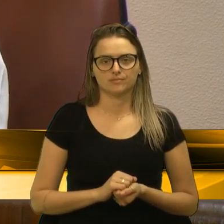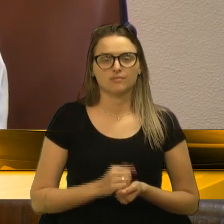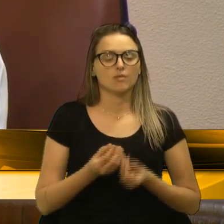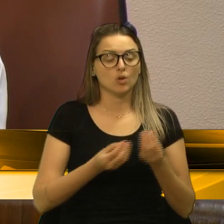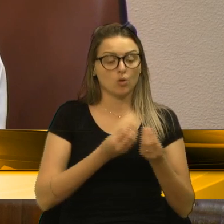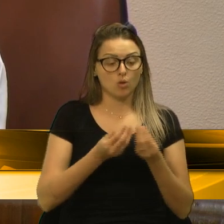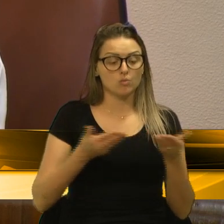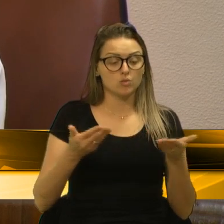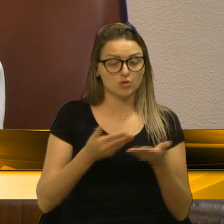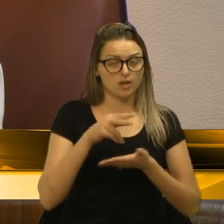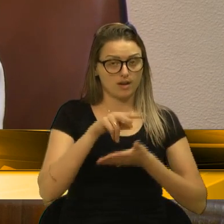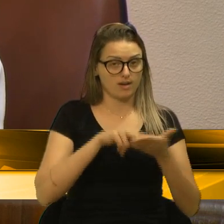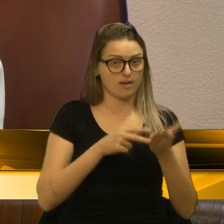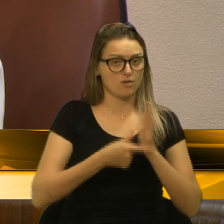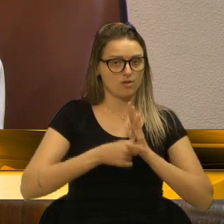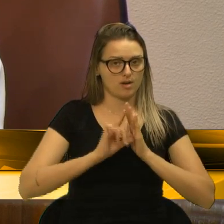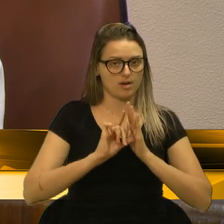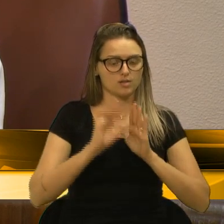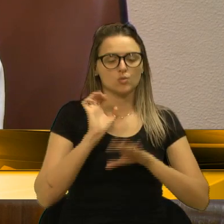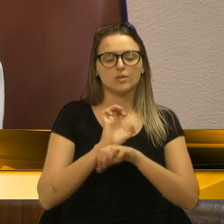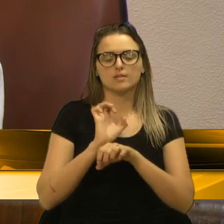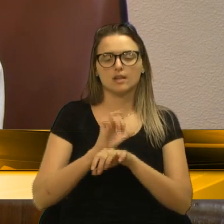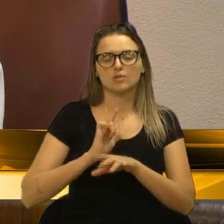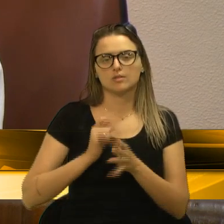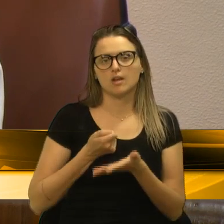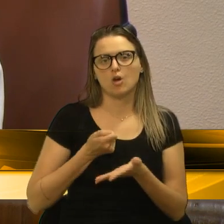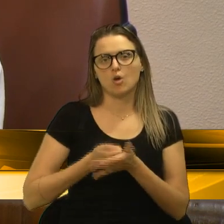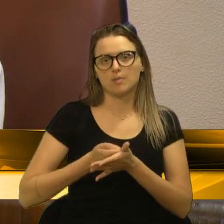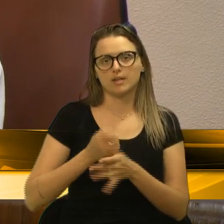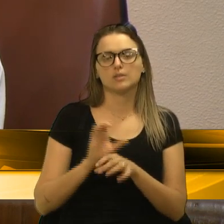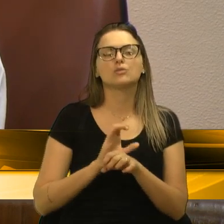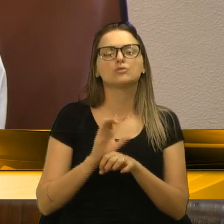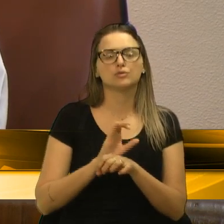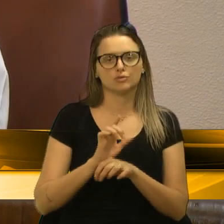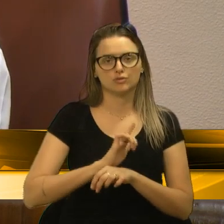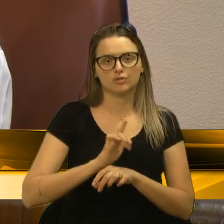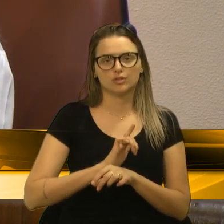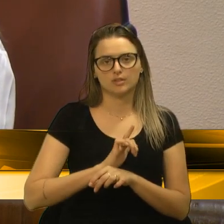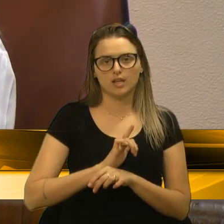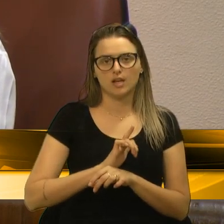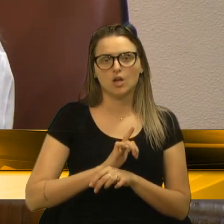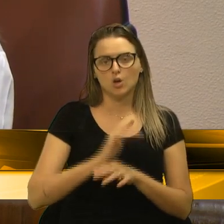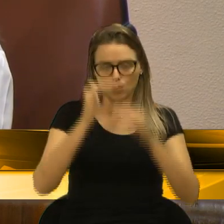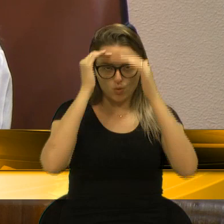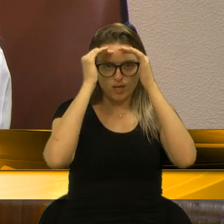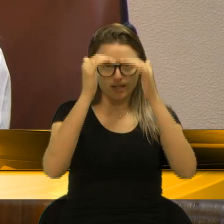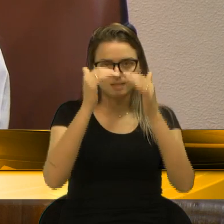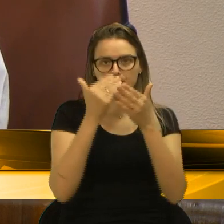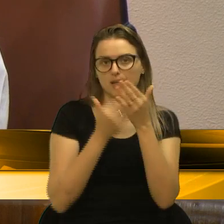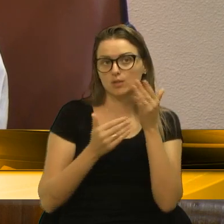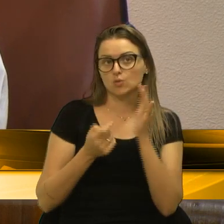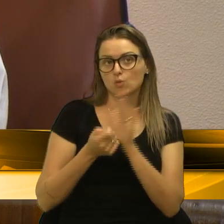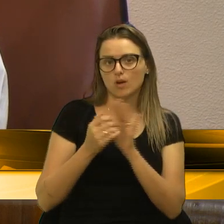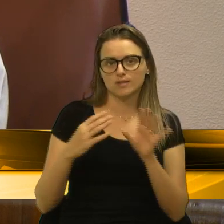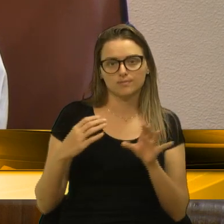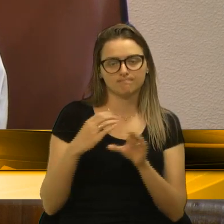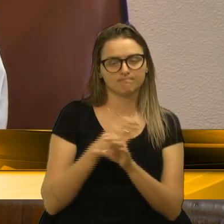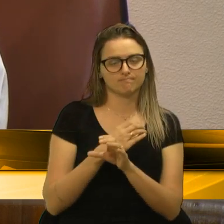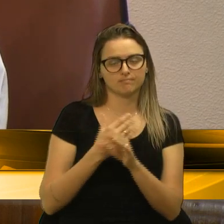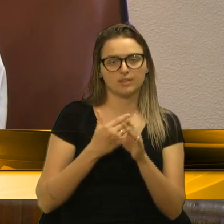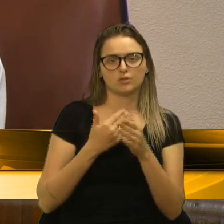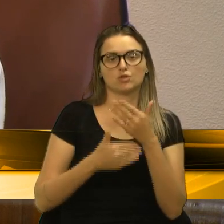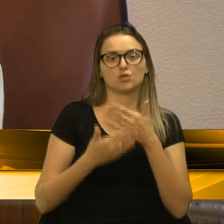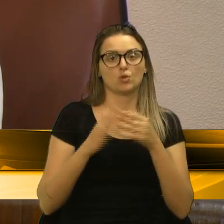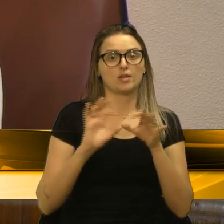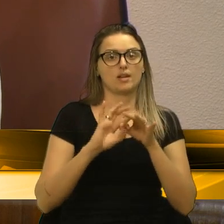foi dito, o Estado possui o dever constitucional de garantir o cumprimento mais amplo possível das liberdades civis,